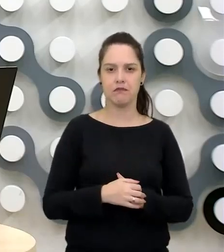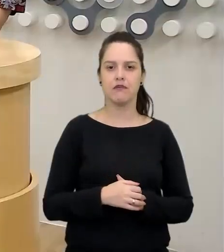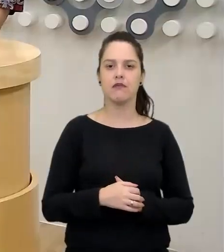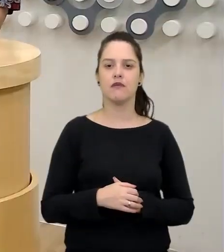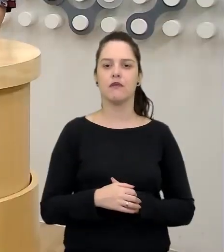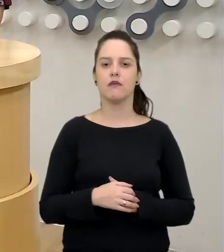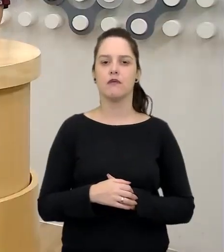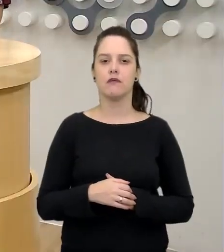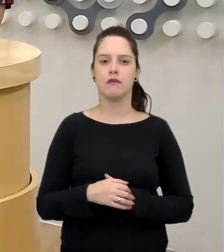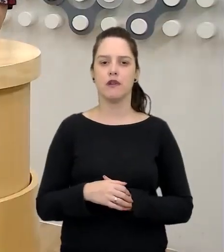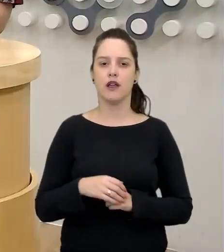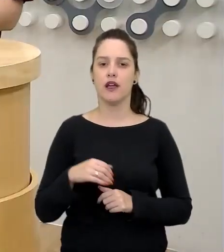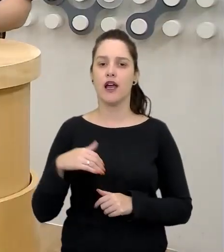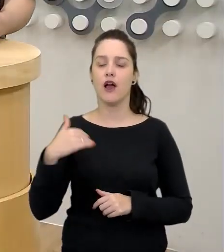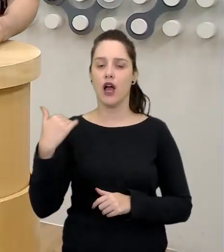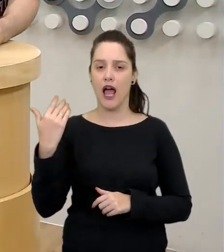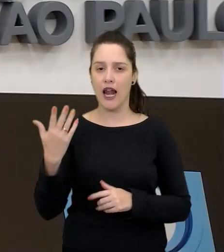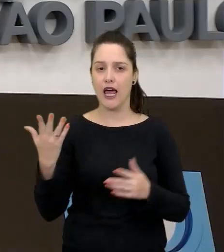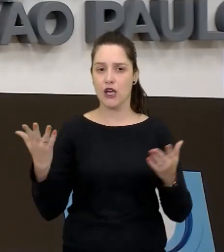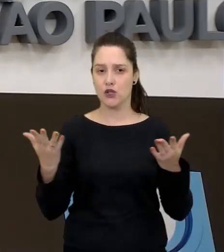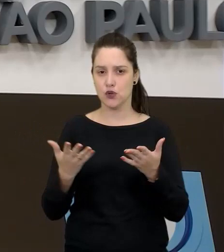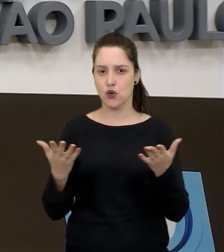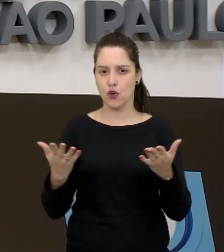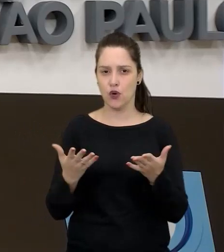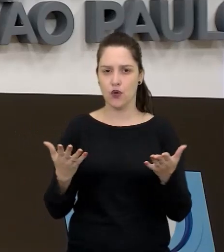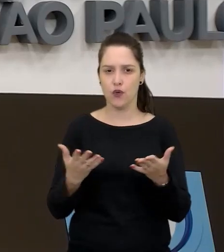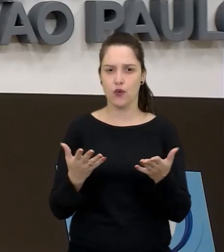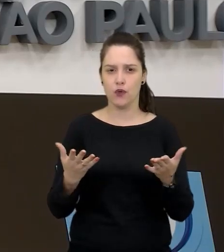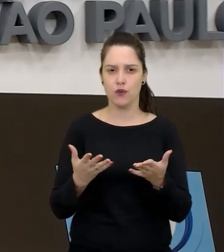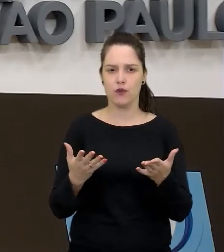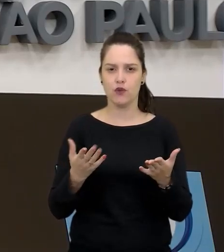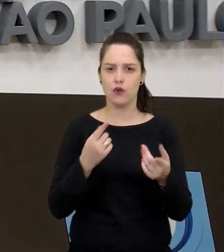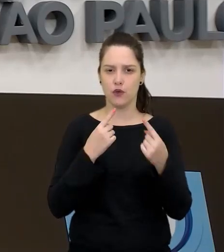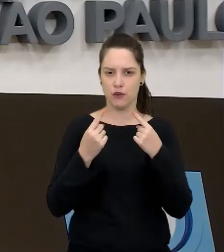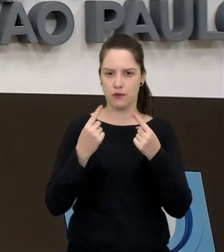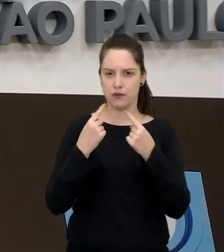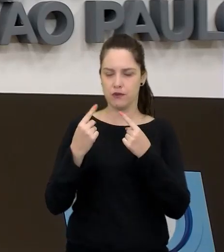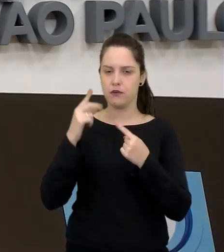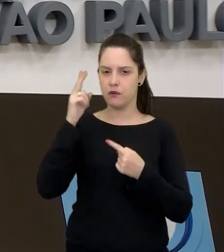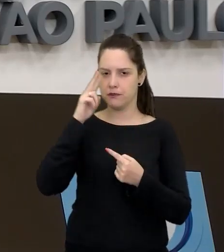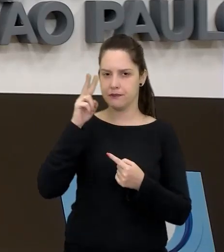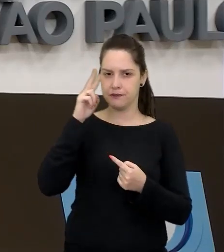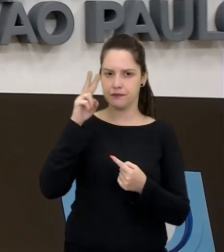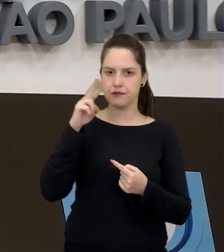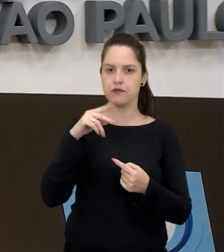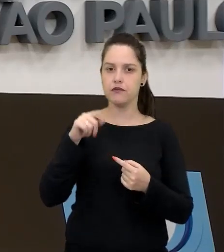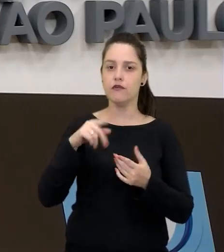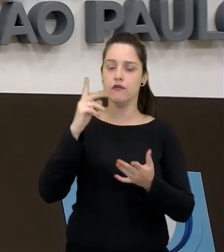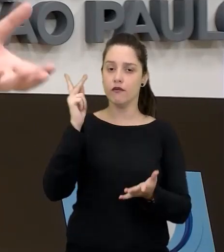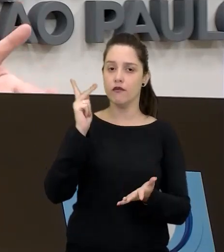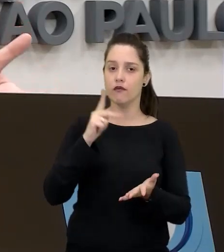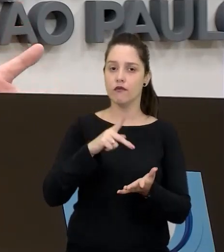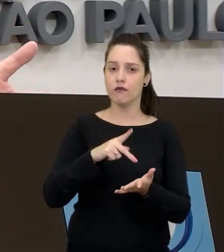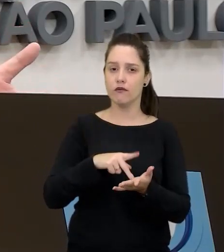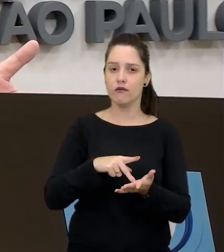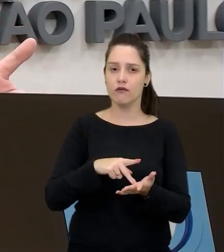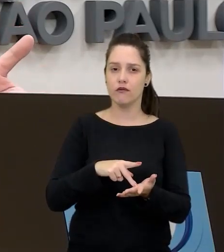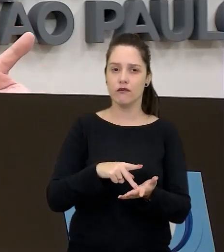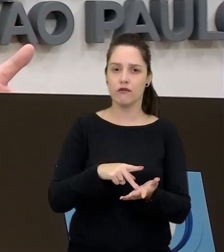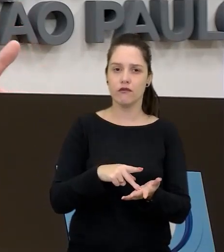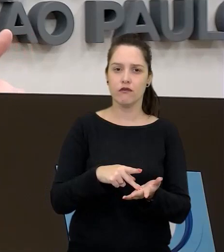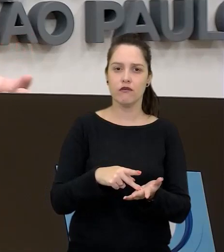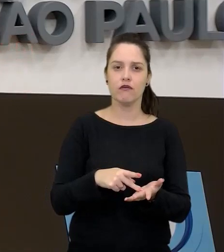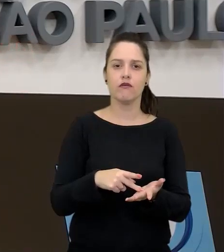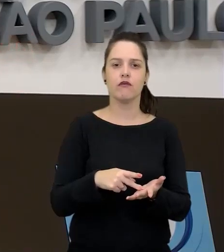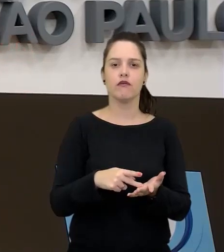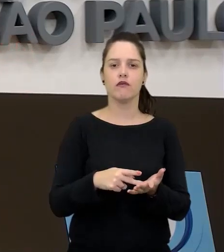Mafê? Aliás, hoje o storytelling, né, contação de histórias, foi apropriado inclusive pelo marketing,